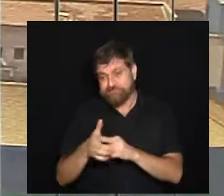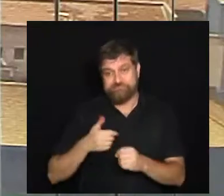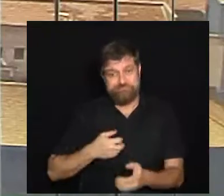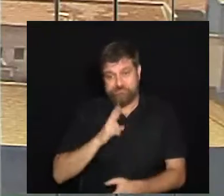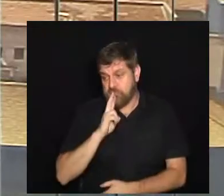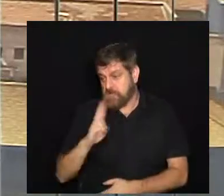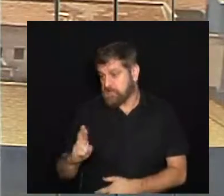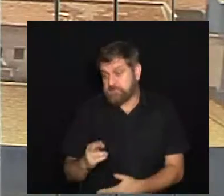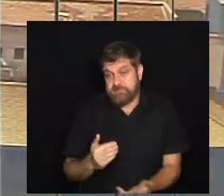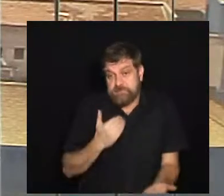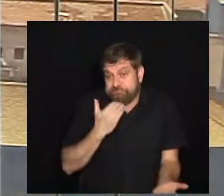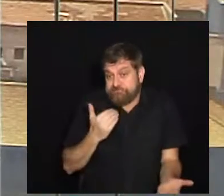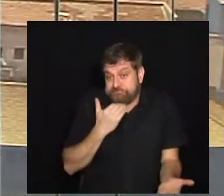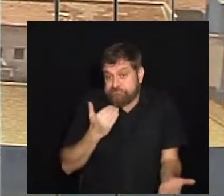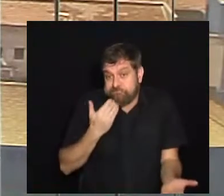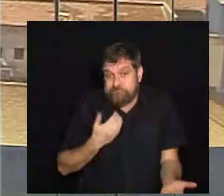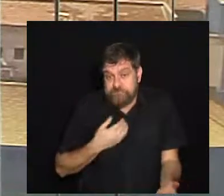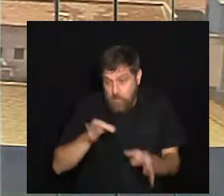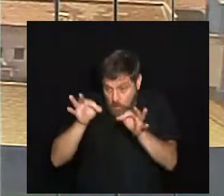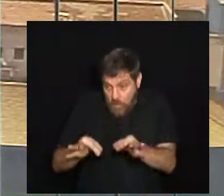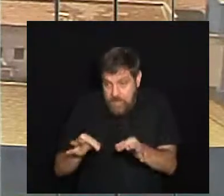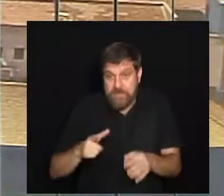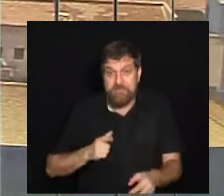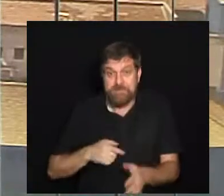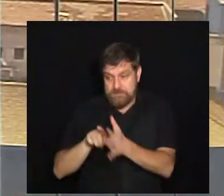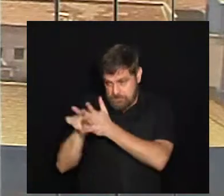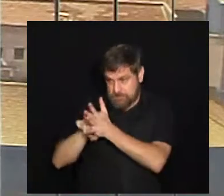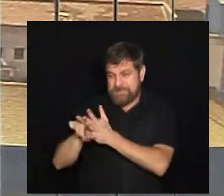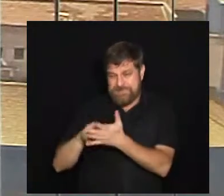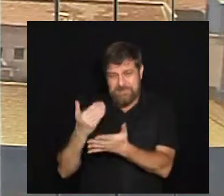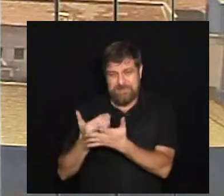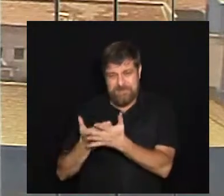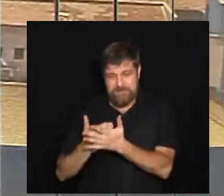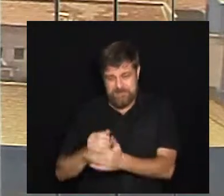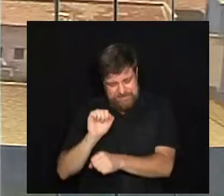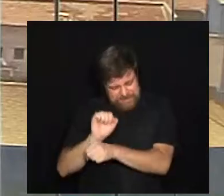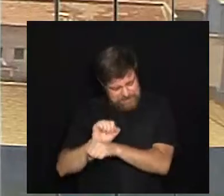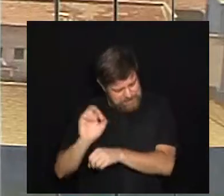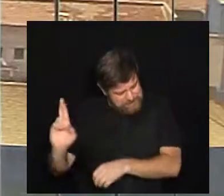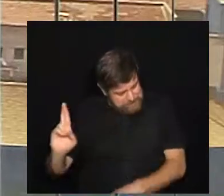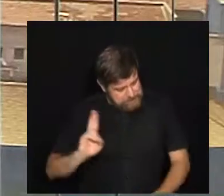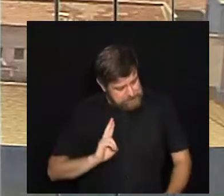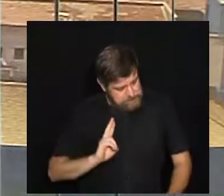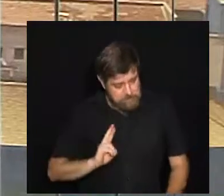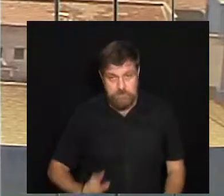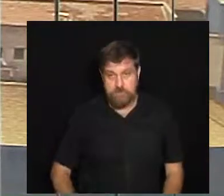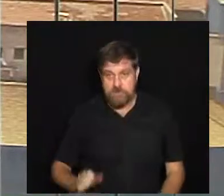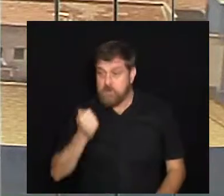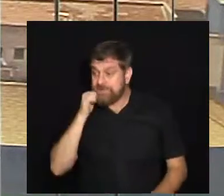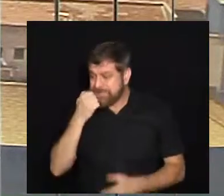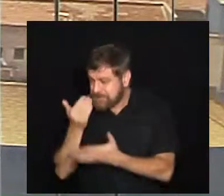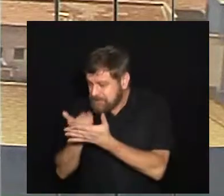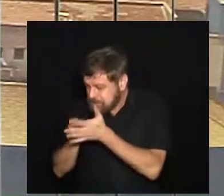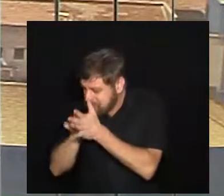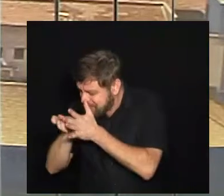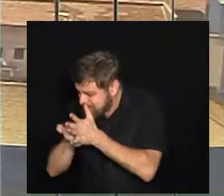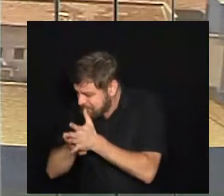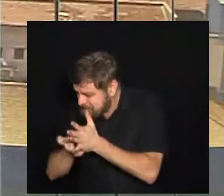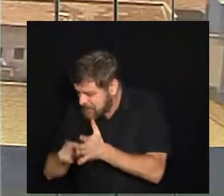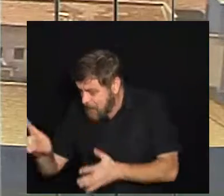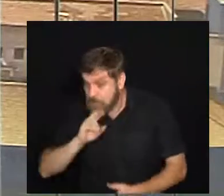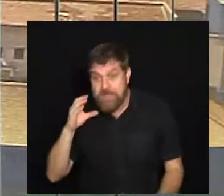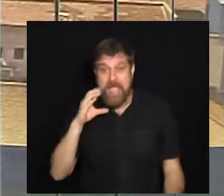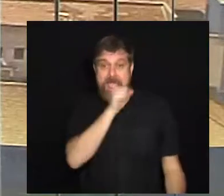lamento não poder te responder com precisão mas é uma coisa que eu tô doido para saber também espero que né os cientistas que estão aí debruçados em cima disso consiga nos